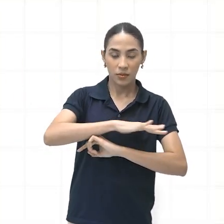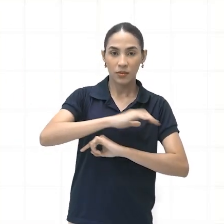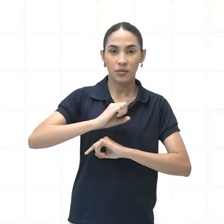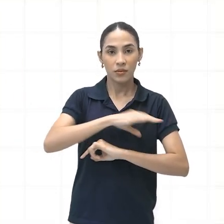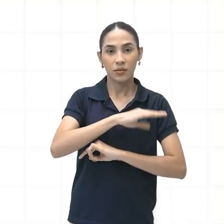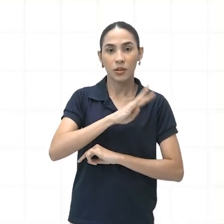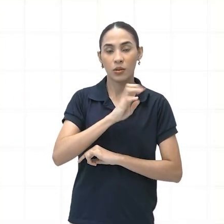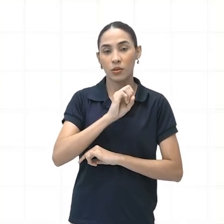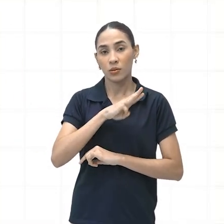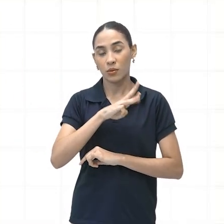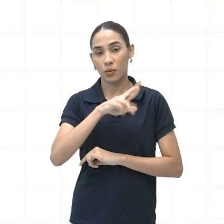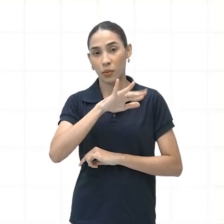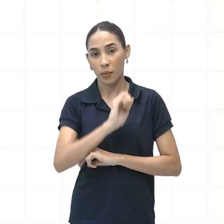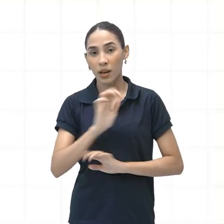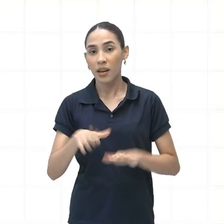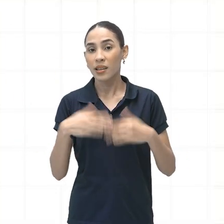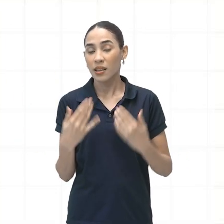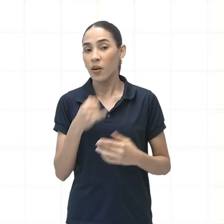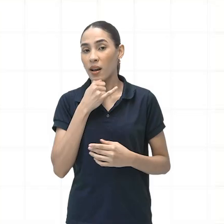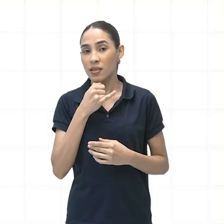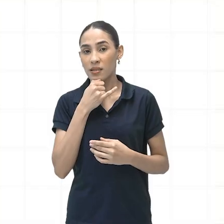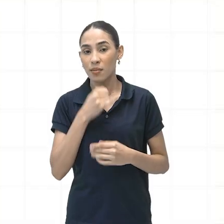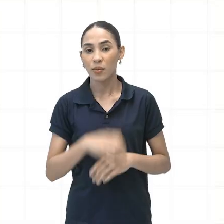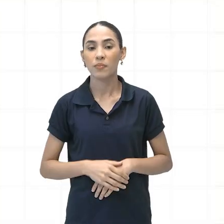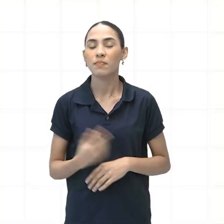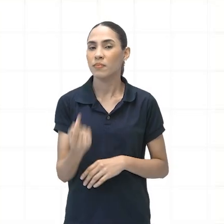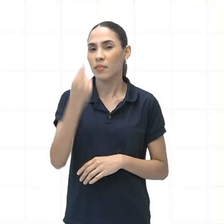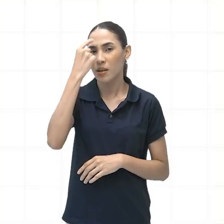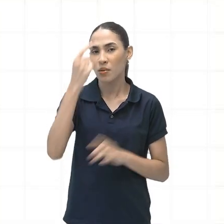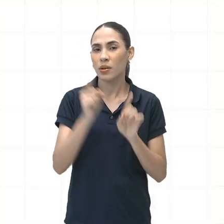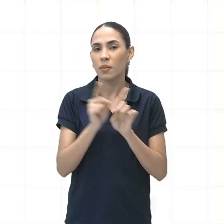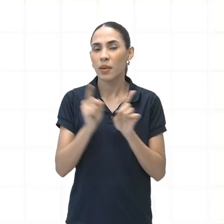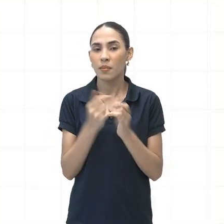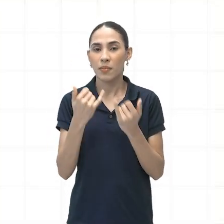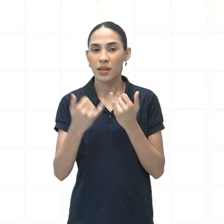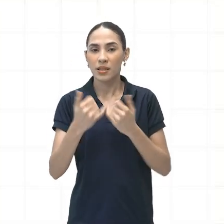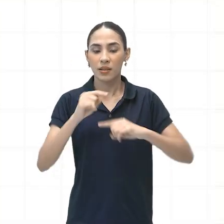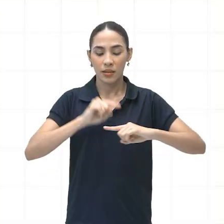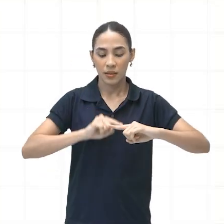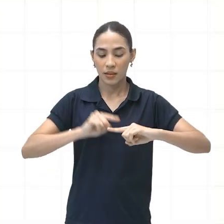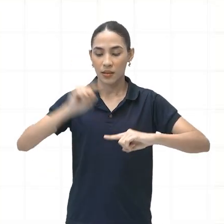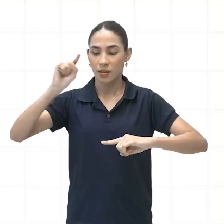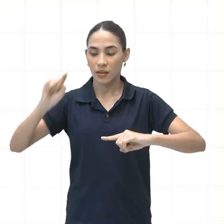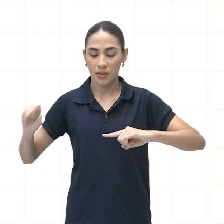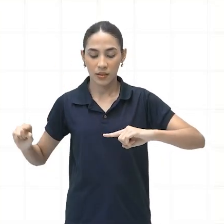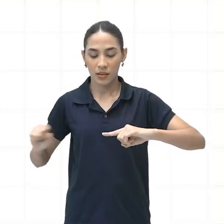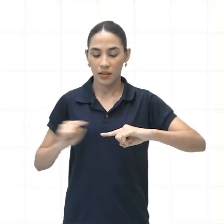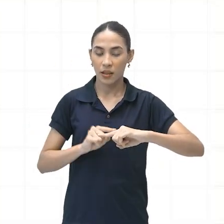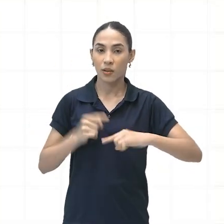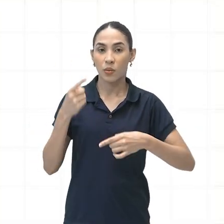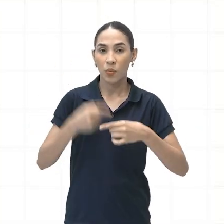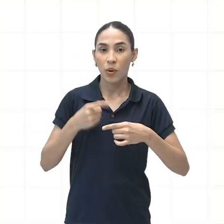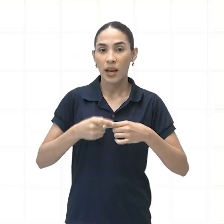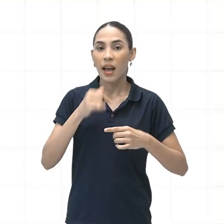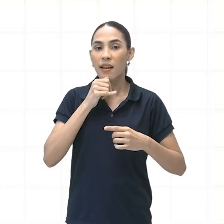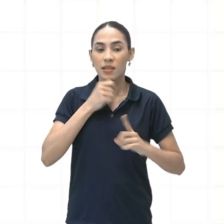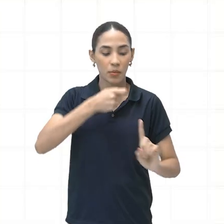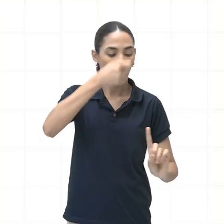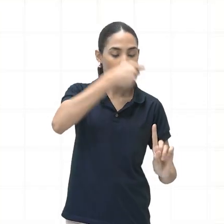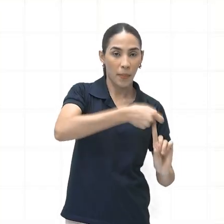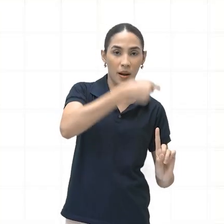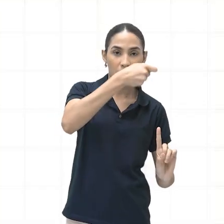né? E aí, com isso, ele pensou na semelhança de triângulos, porque quando ele fincou